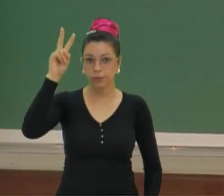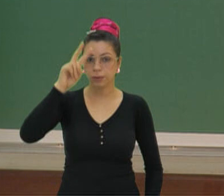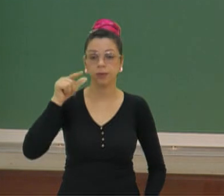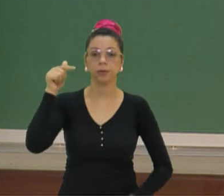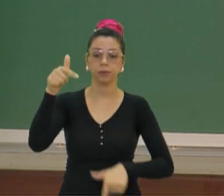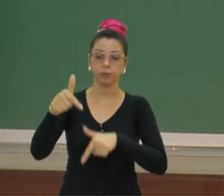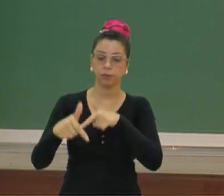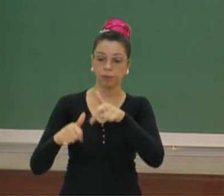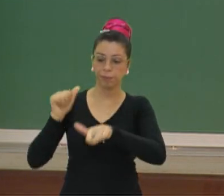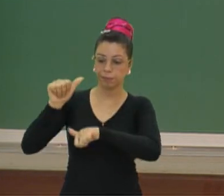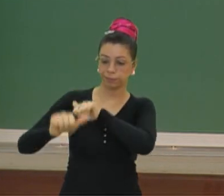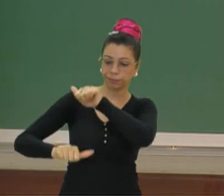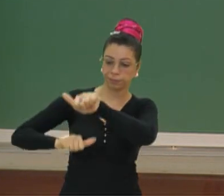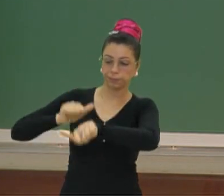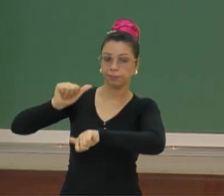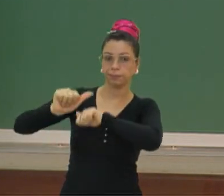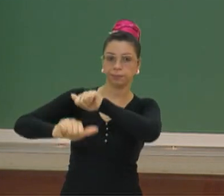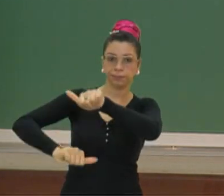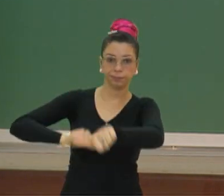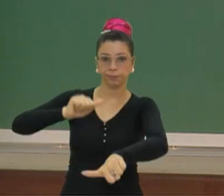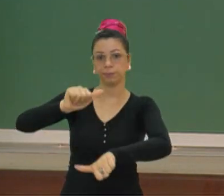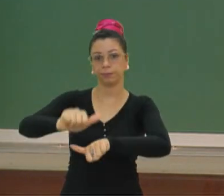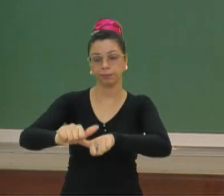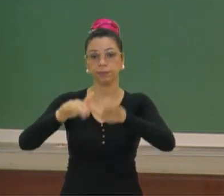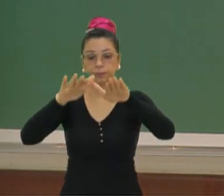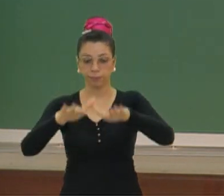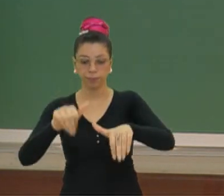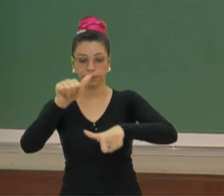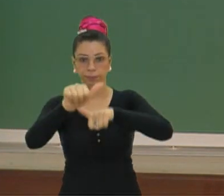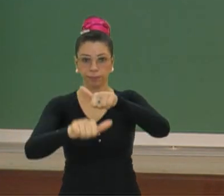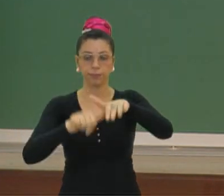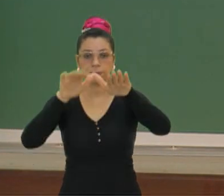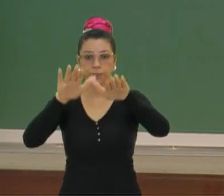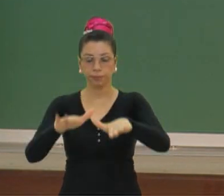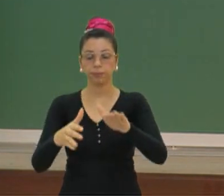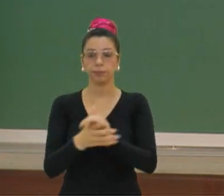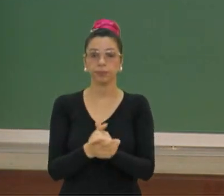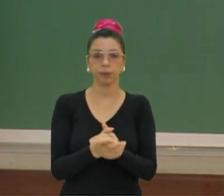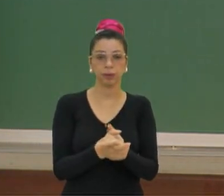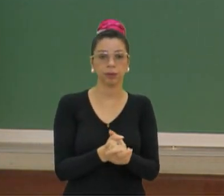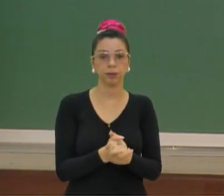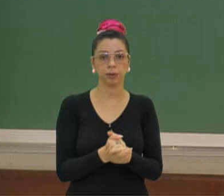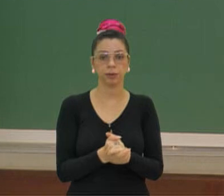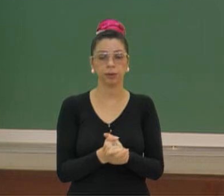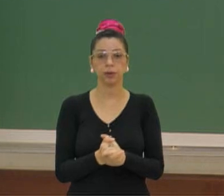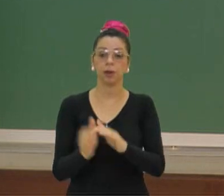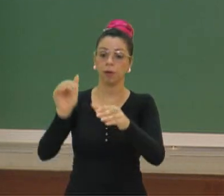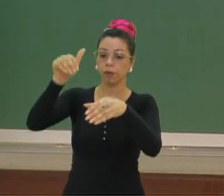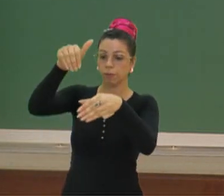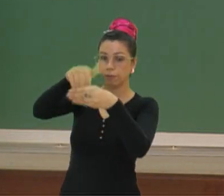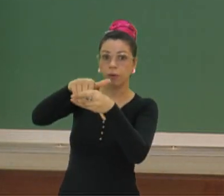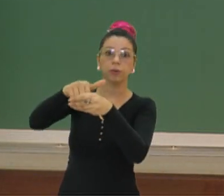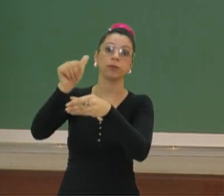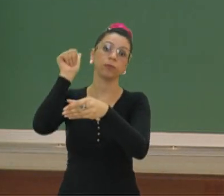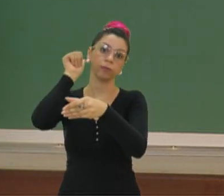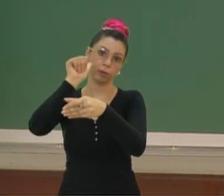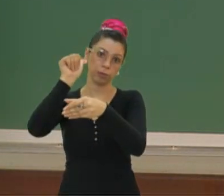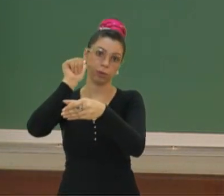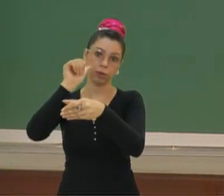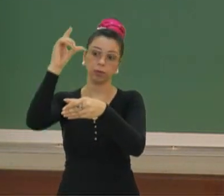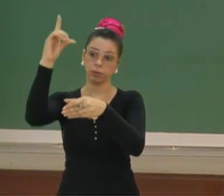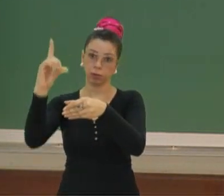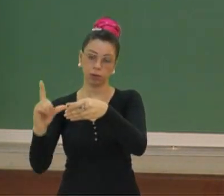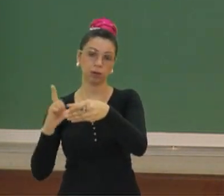com mudanças e com permanências. Uma permanência da Constituição, o voto feminino